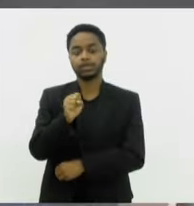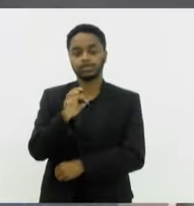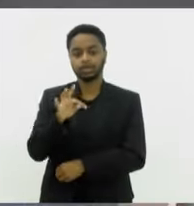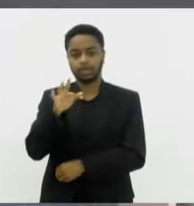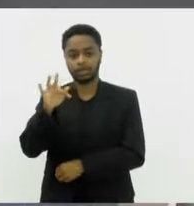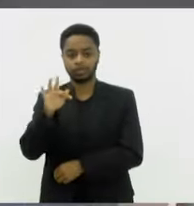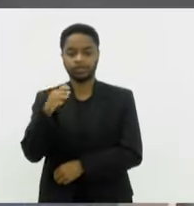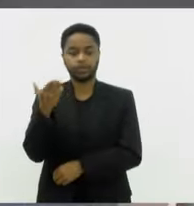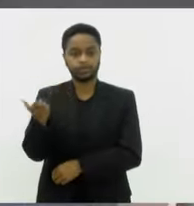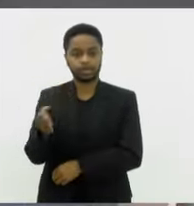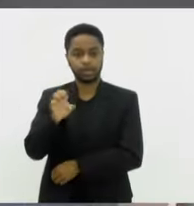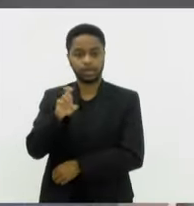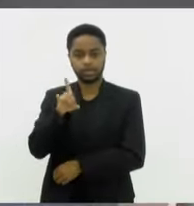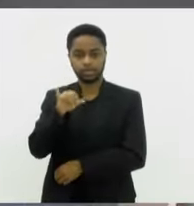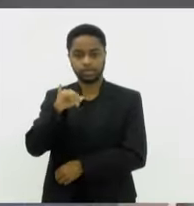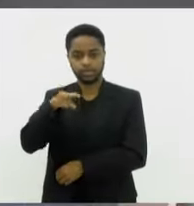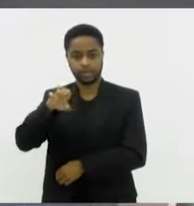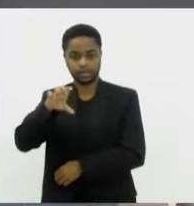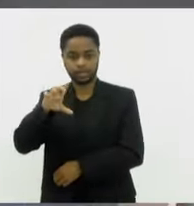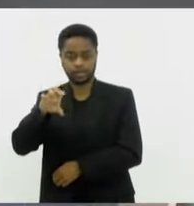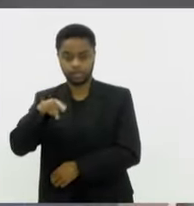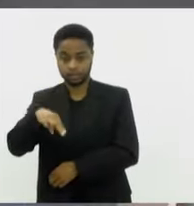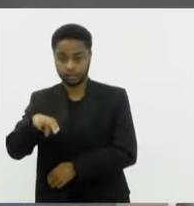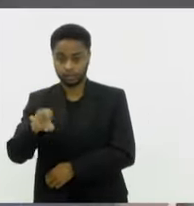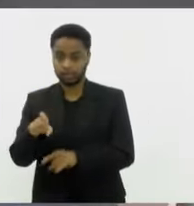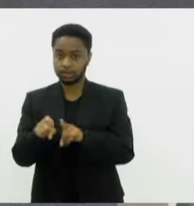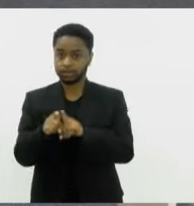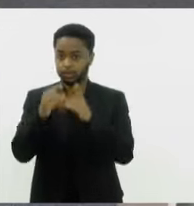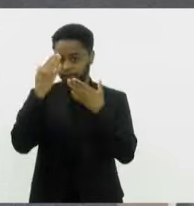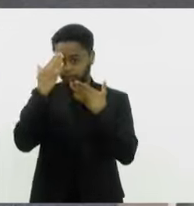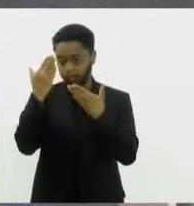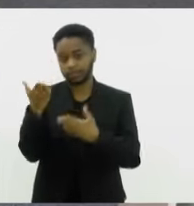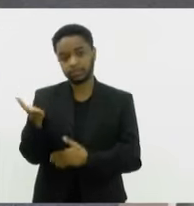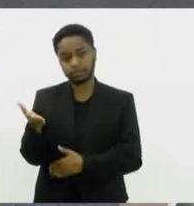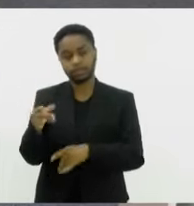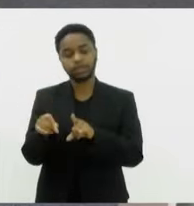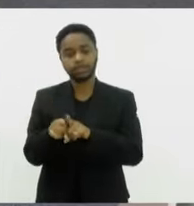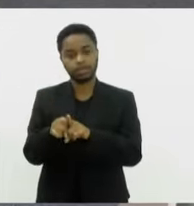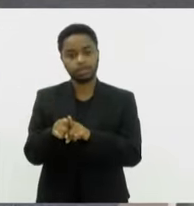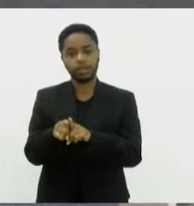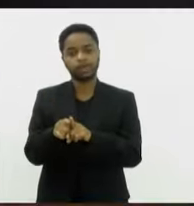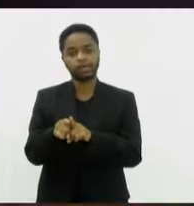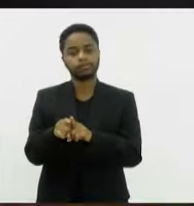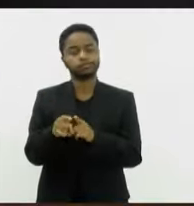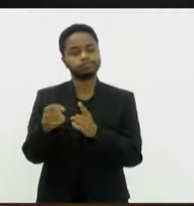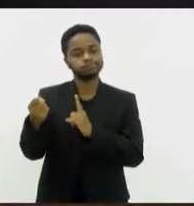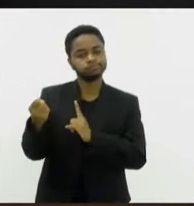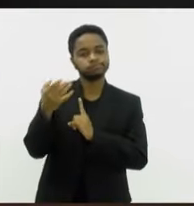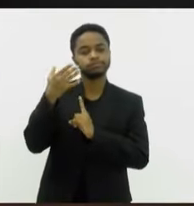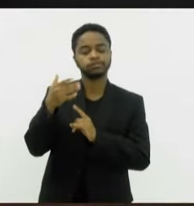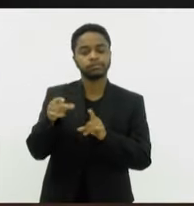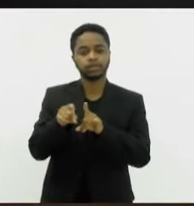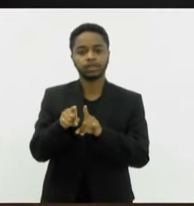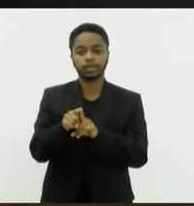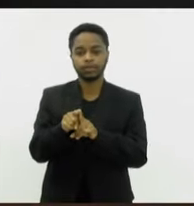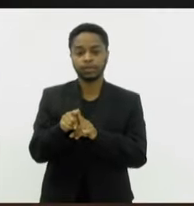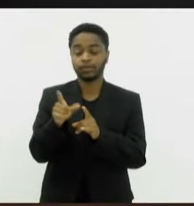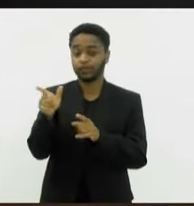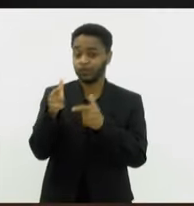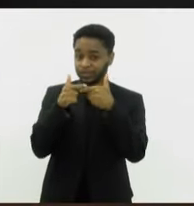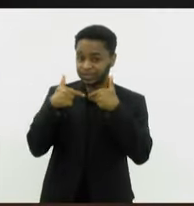evento Obrigada ministra a senhora também é super nos super inspira nos traz o seu